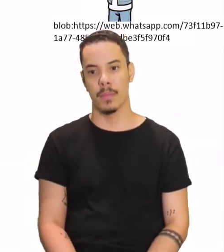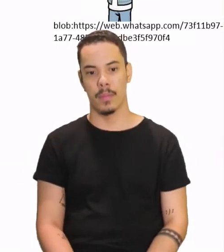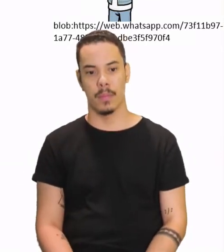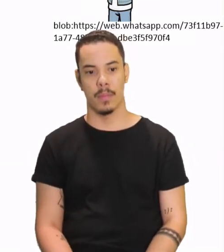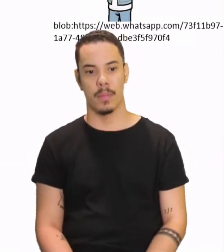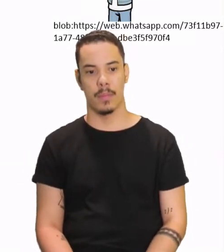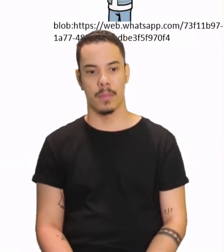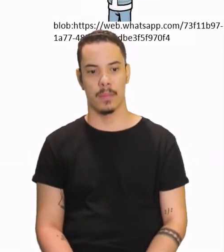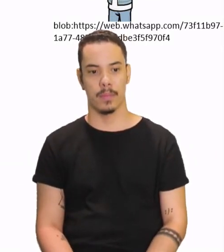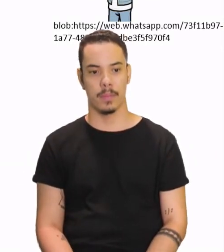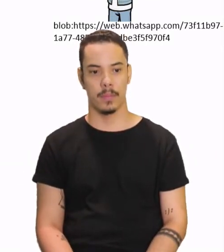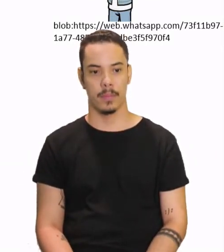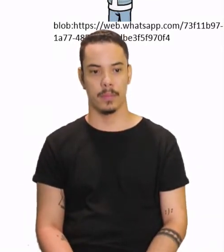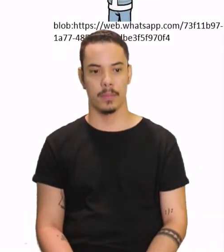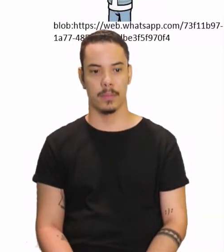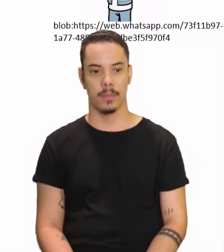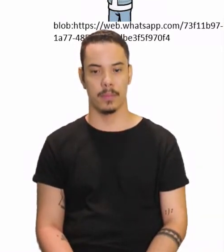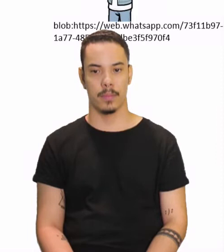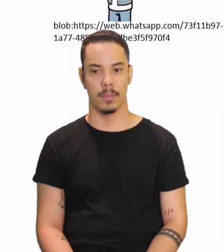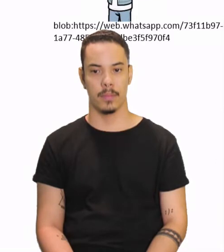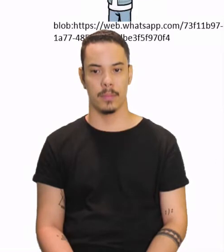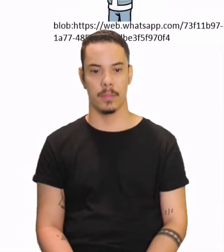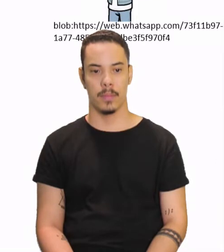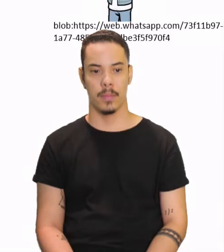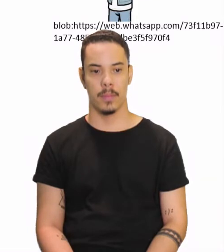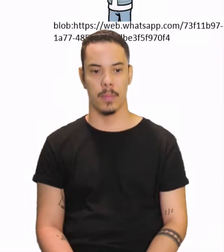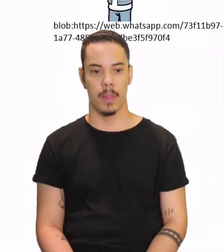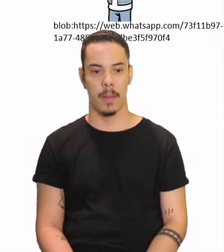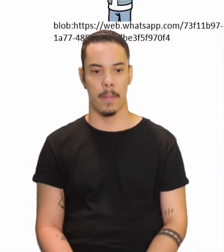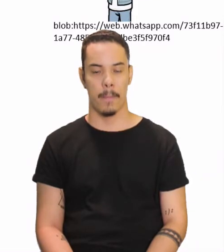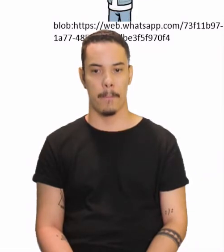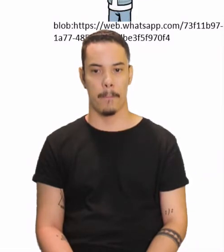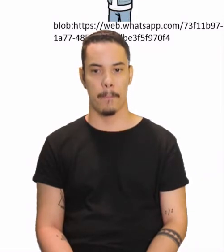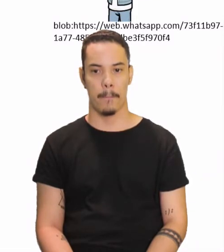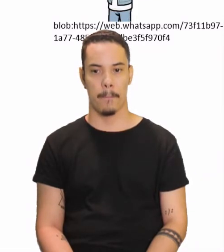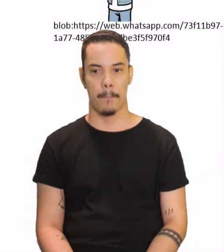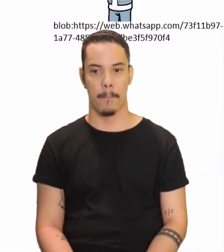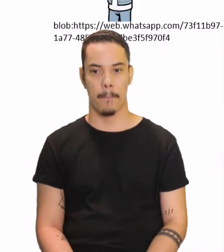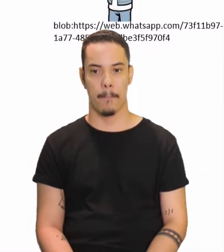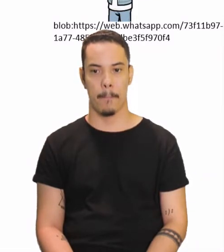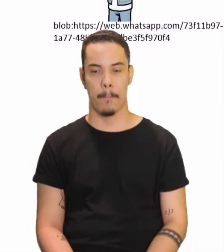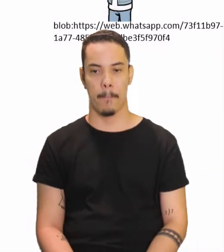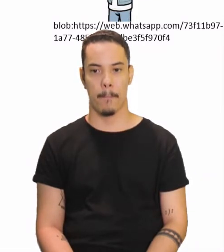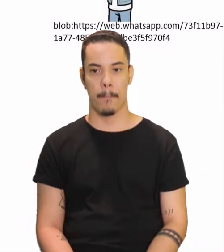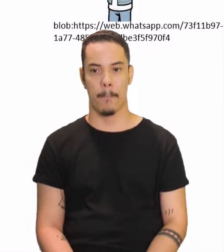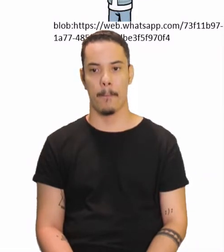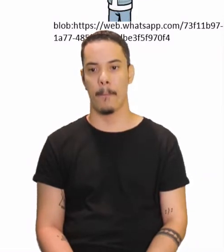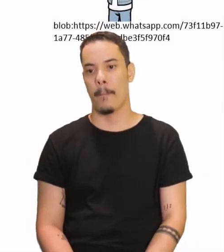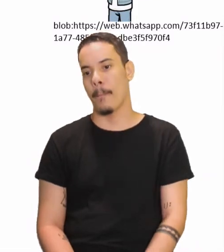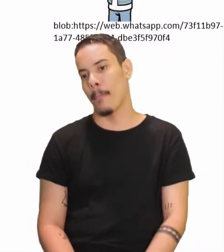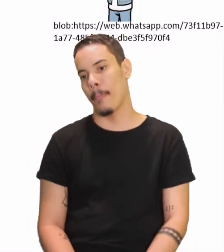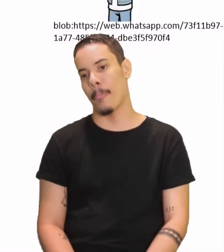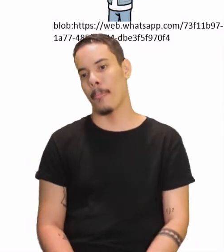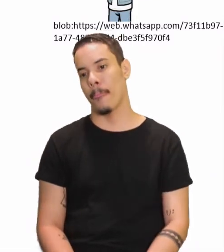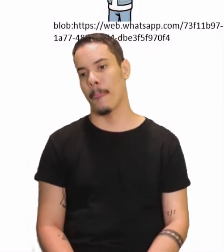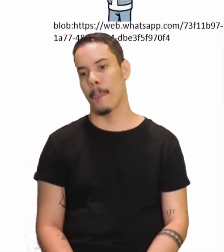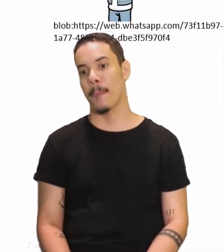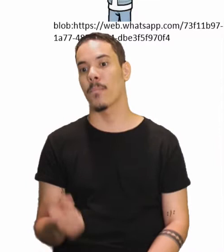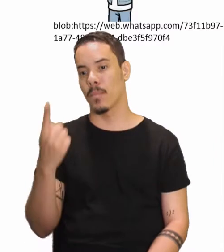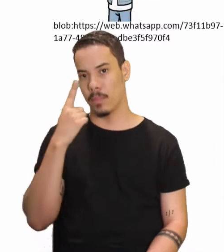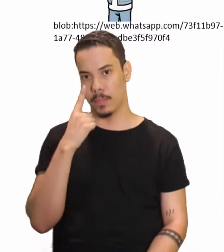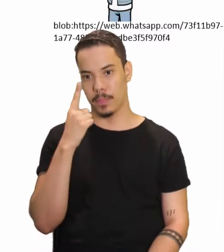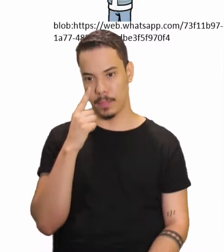semivogal. Deixa eu trocar aqui, Caneta. Amadinho, a canetinha, para ficar linda aqui para vocês, tá? Você vai colocar o